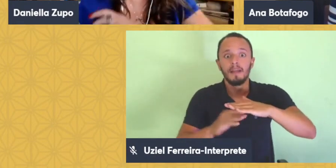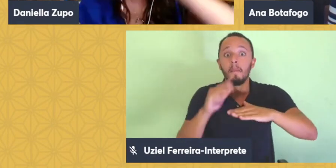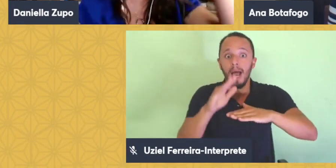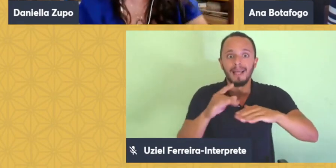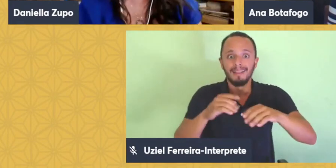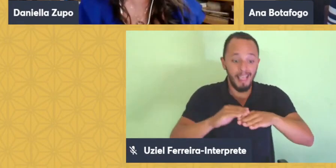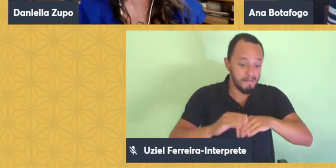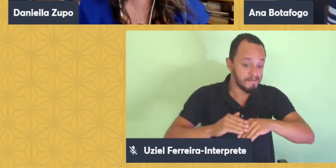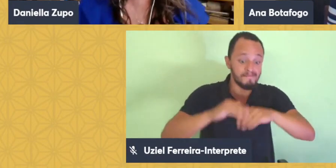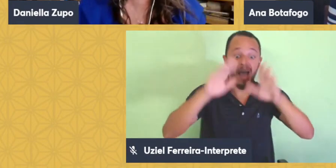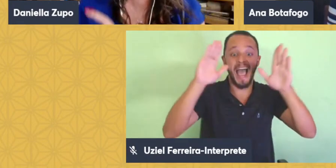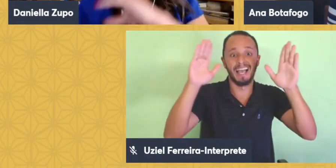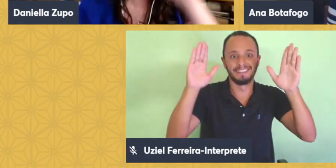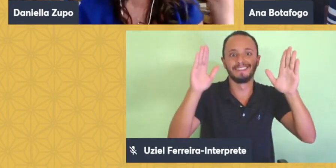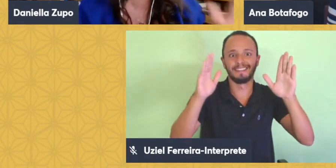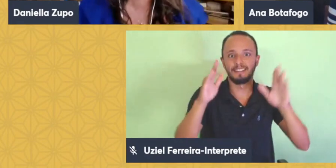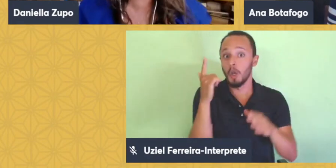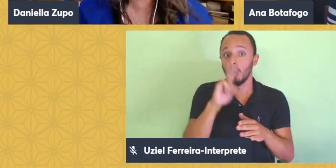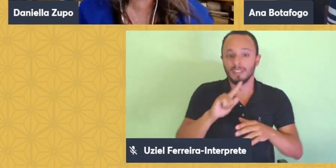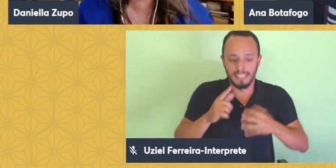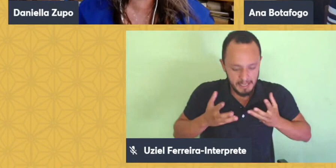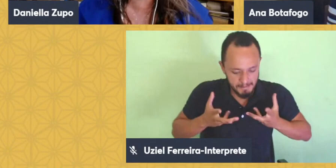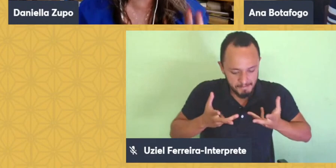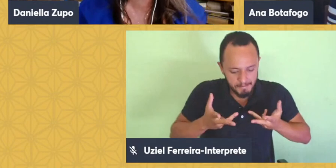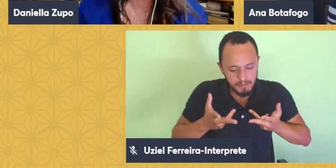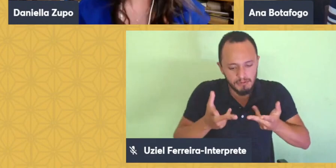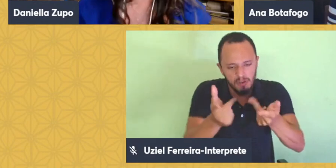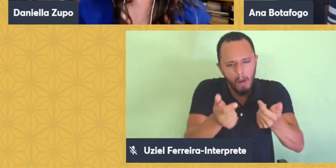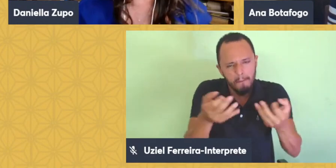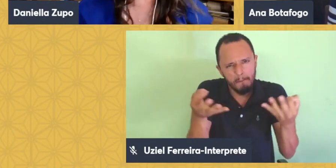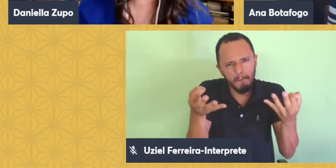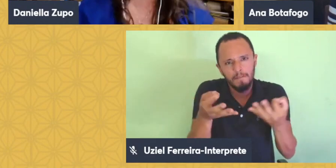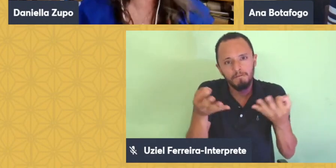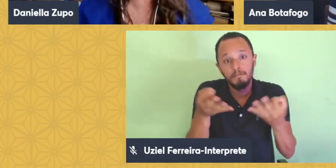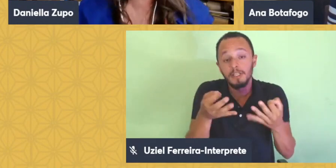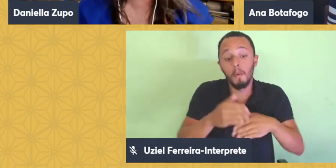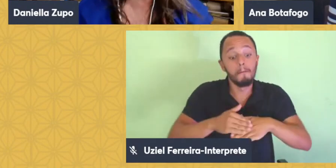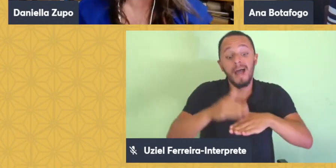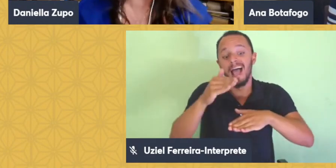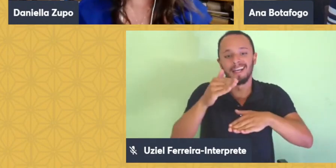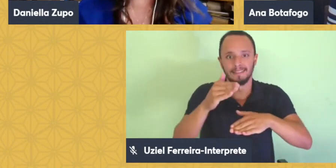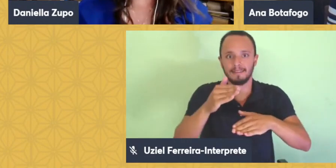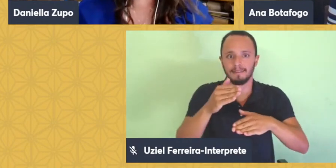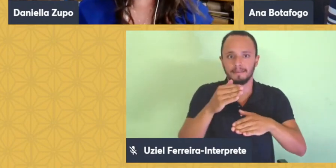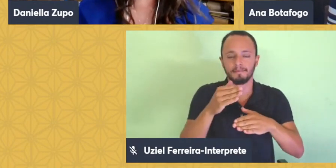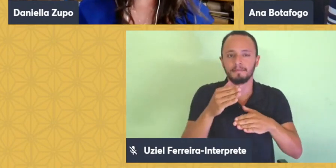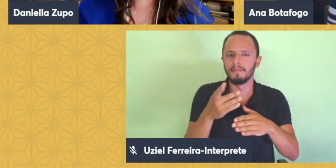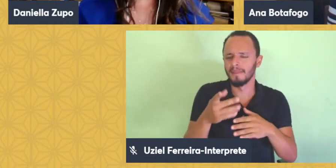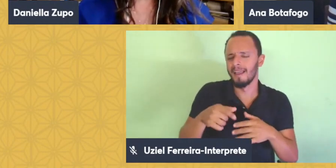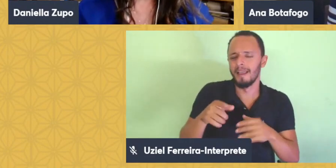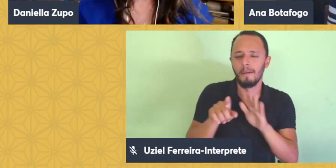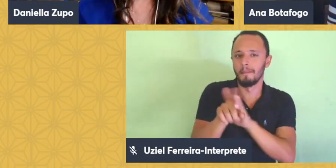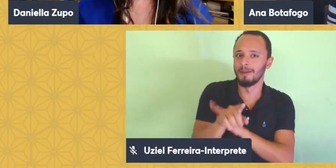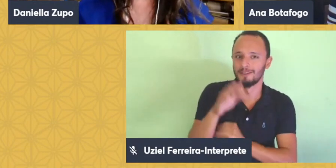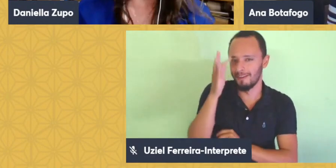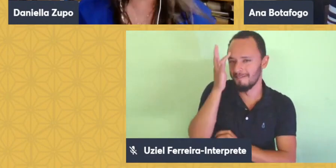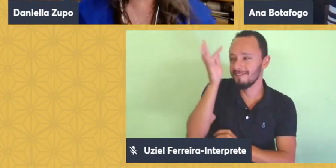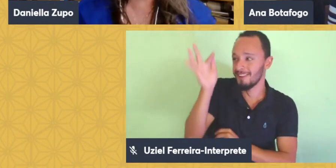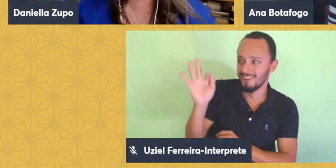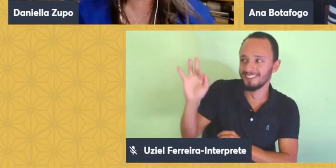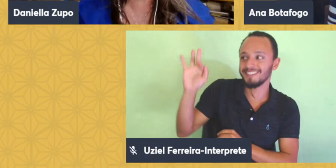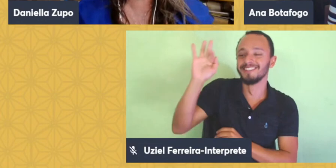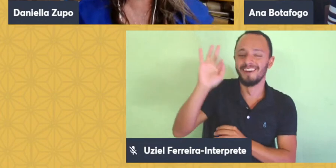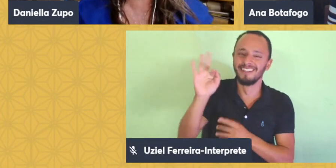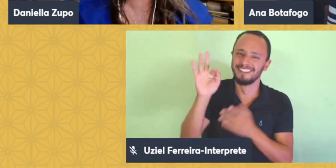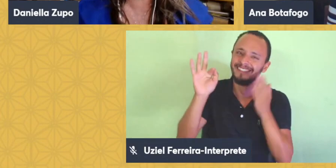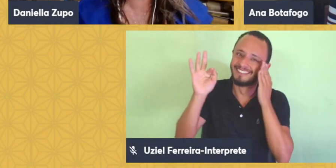Carlinhos desenvolvem outras potências e outras capacidades então a minha pergunta que é uma pergunta até filosófico a gente até lá que